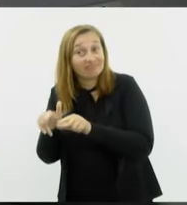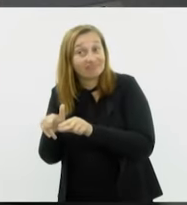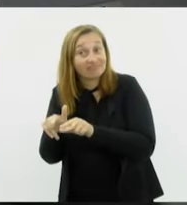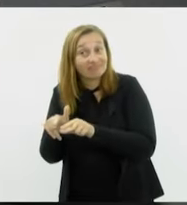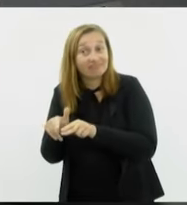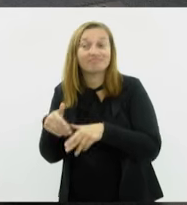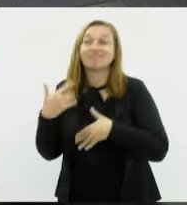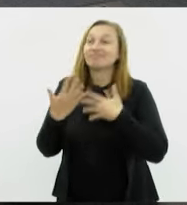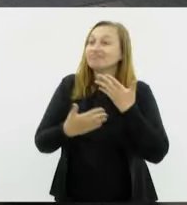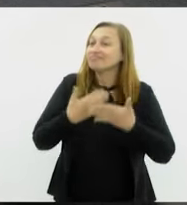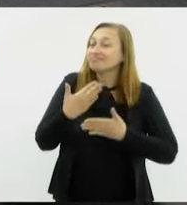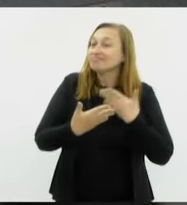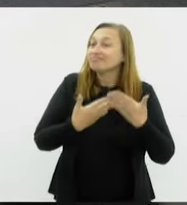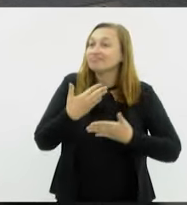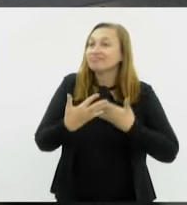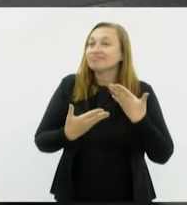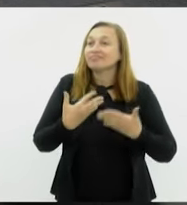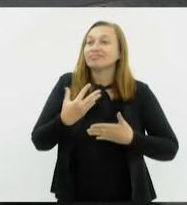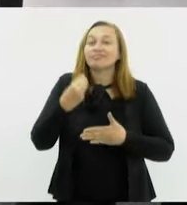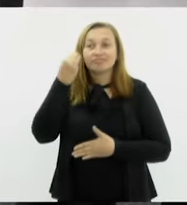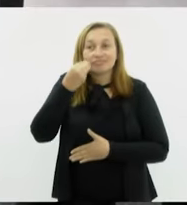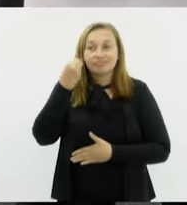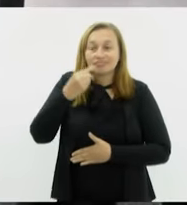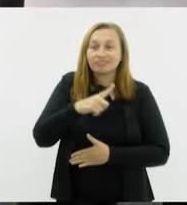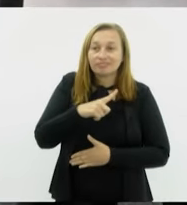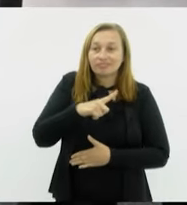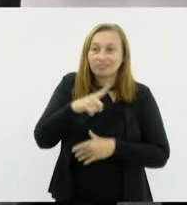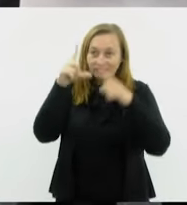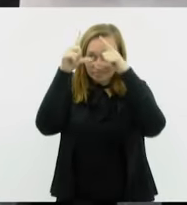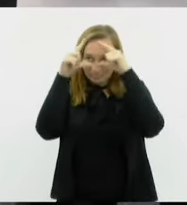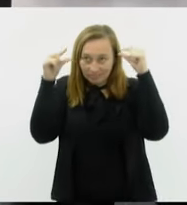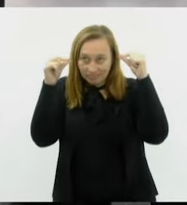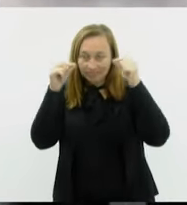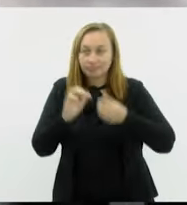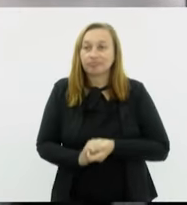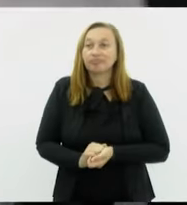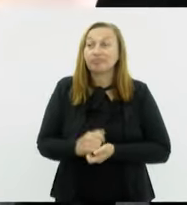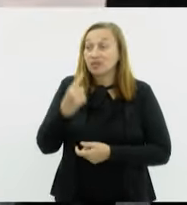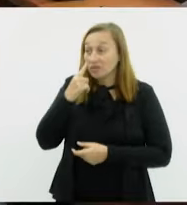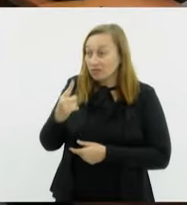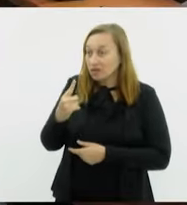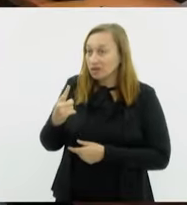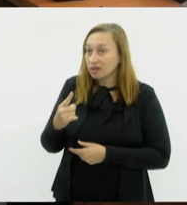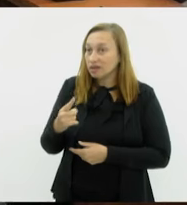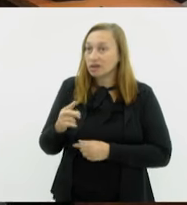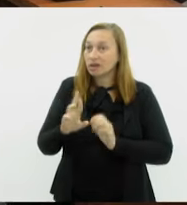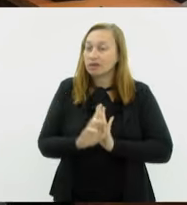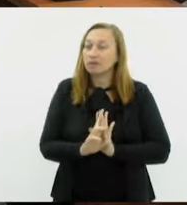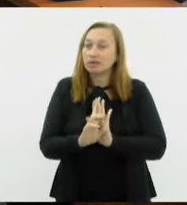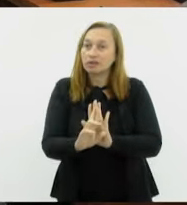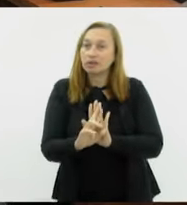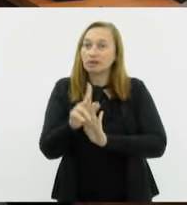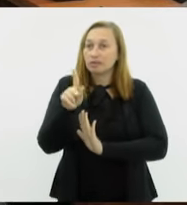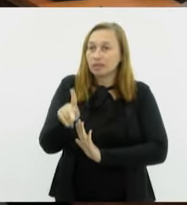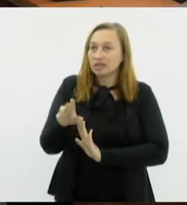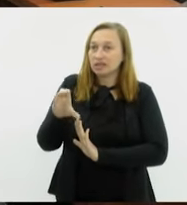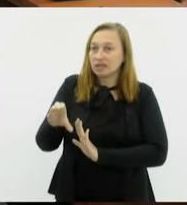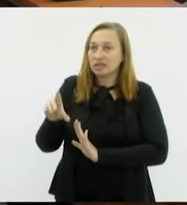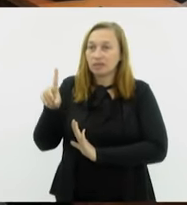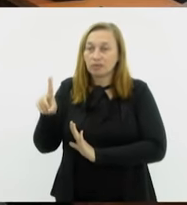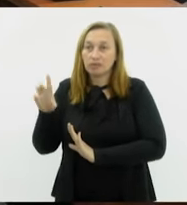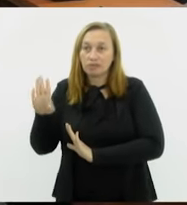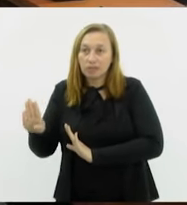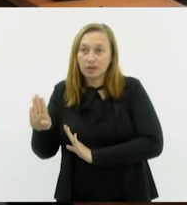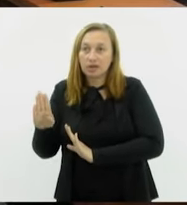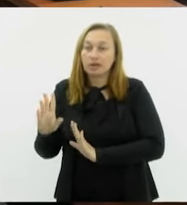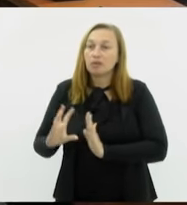uma alegria conviver com a Rejane, te ver aqui representando o PCdoB, esse partido que a gente tem tanto